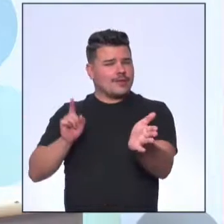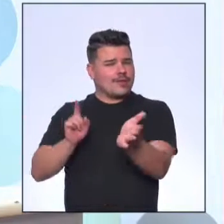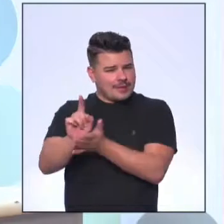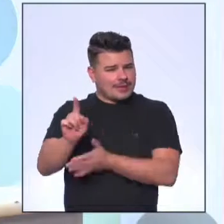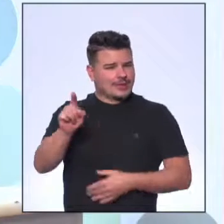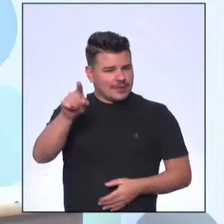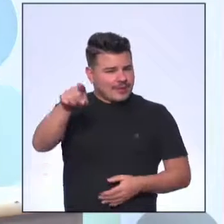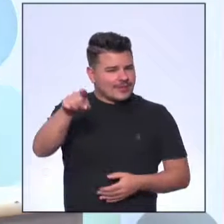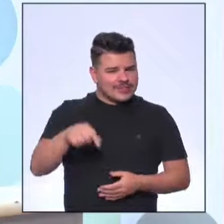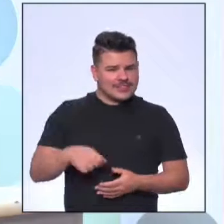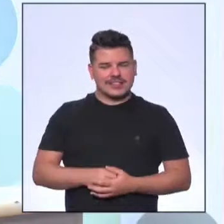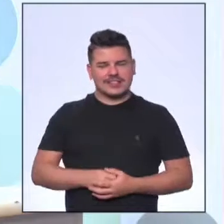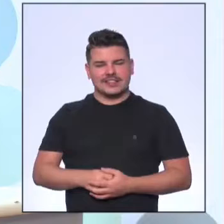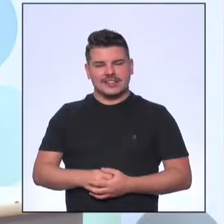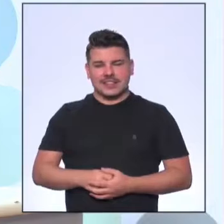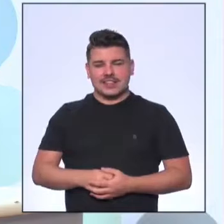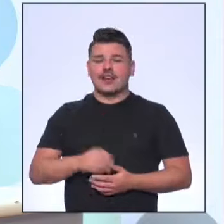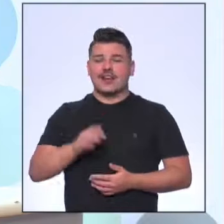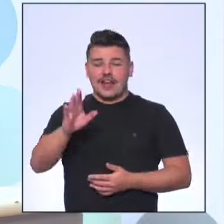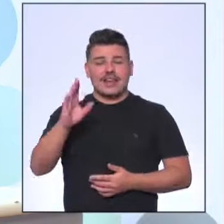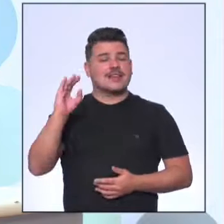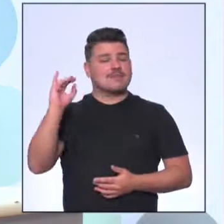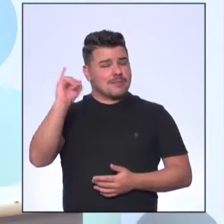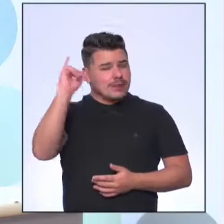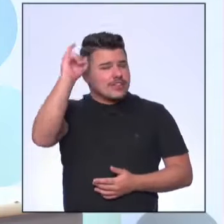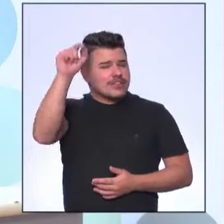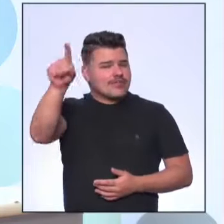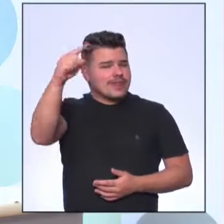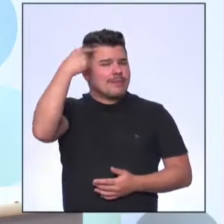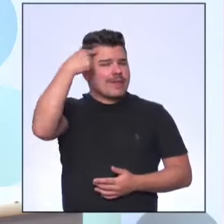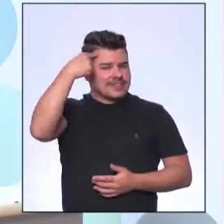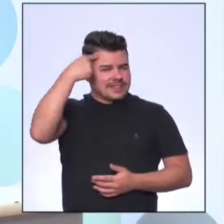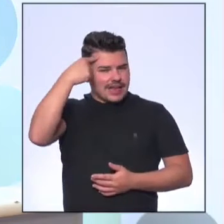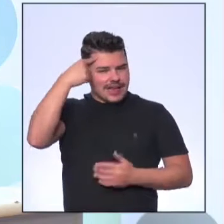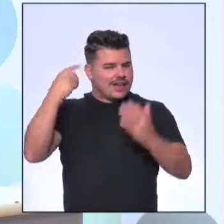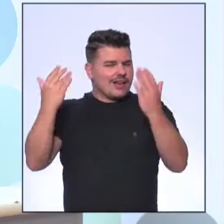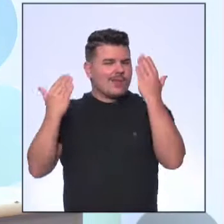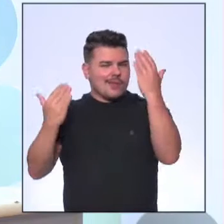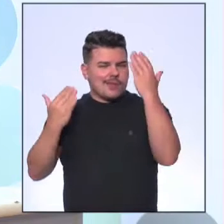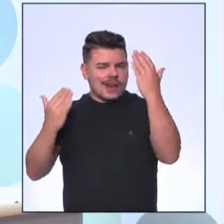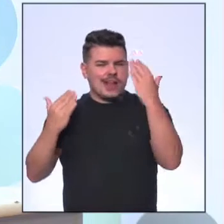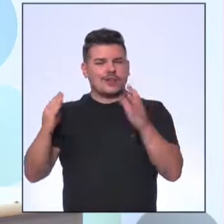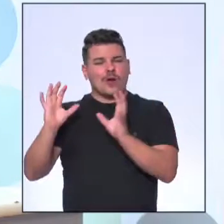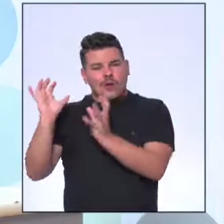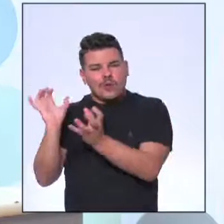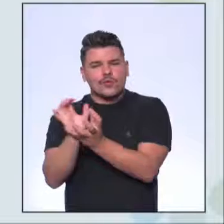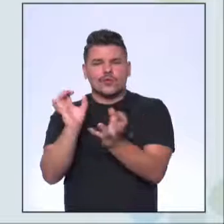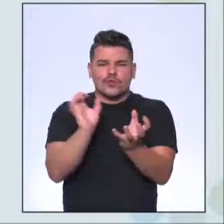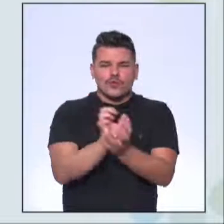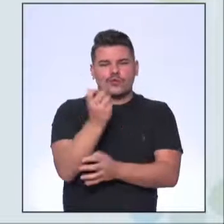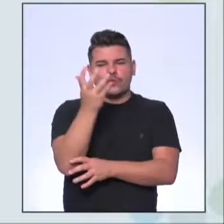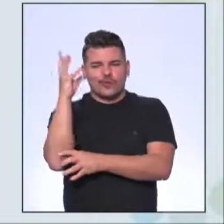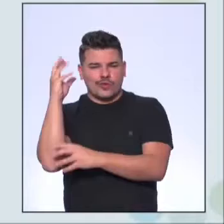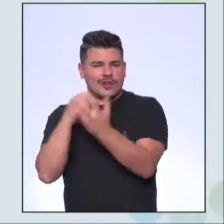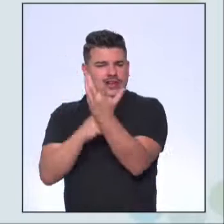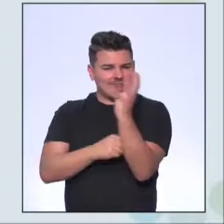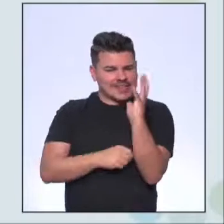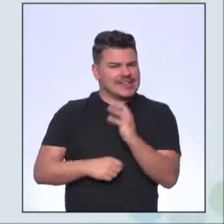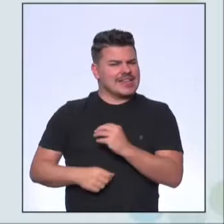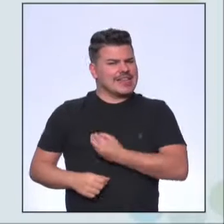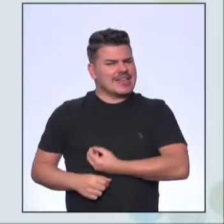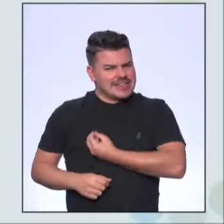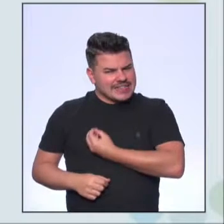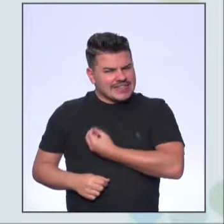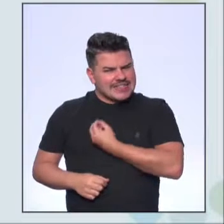vocês. Muito importante a gente pensar em relação ao nosso ecossistema. Tá? Existe um ecossistema